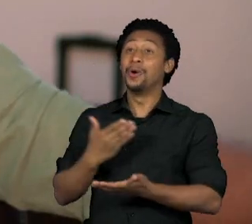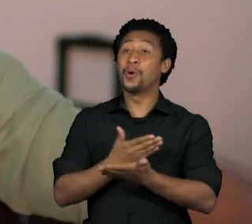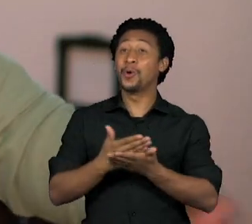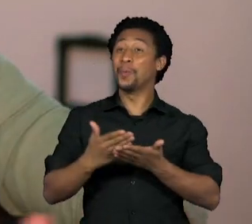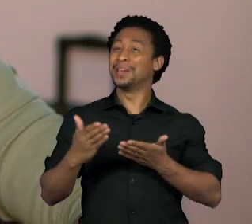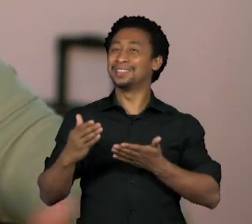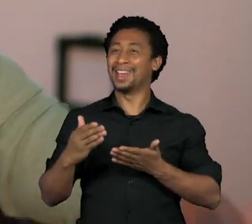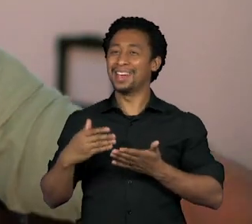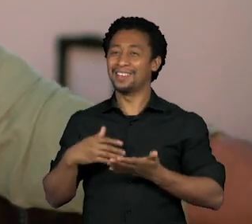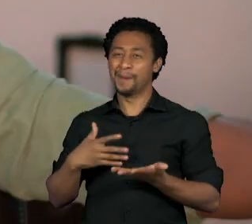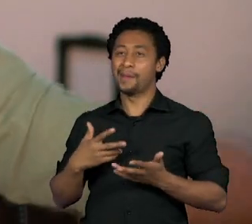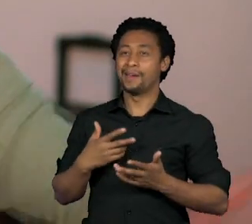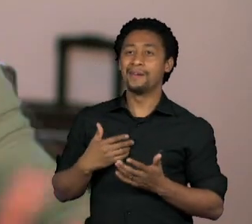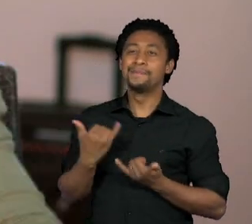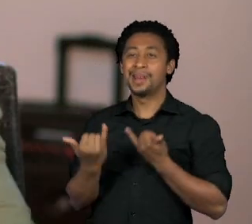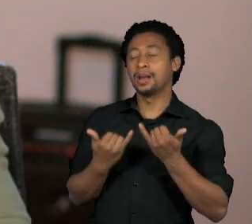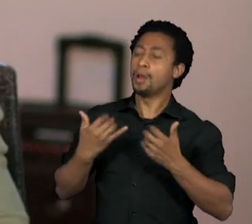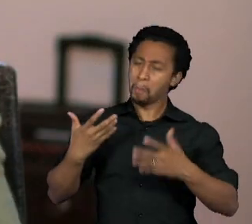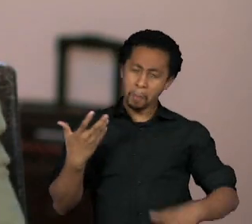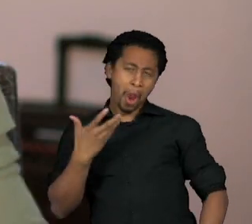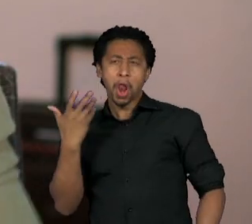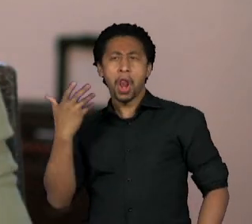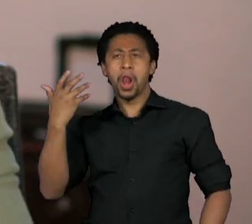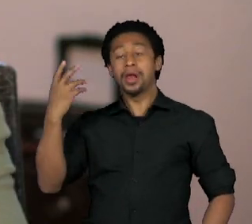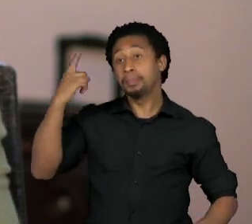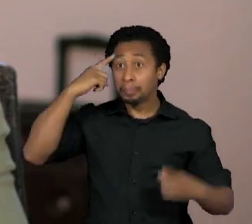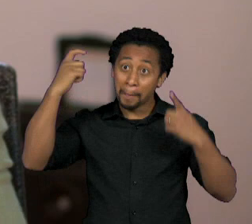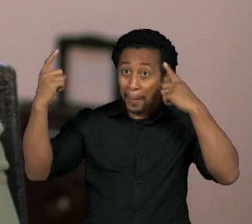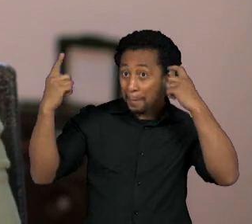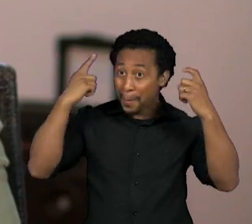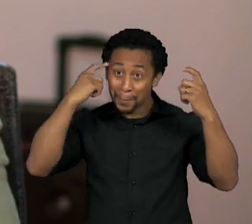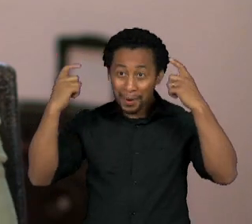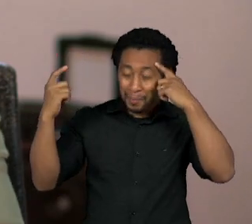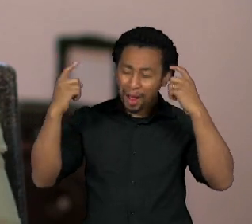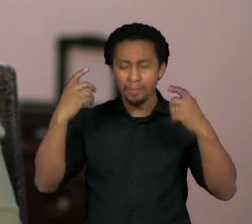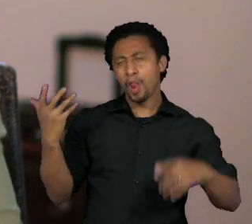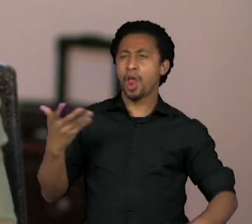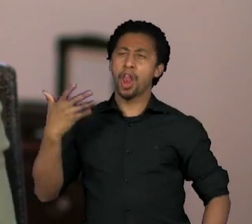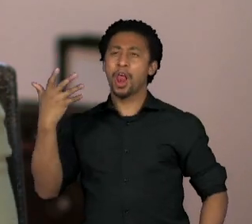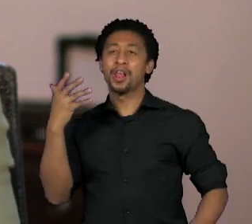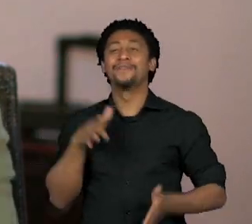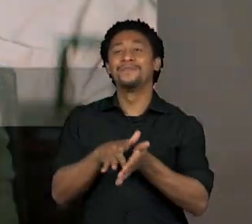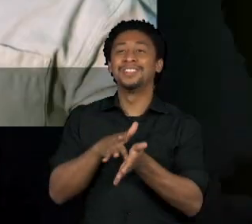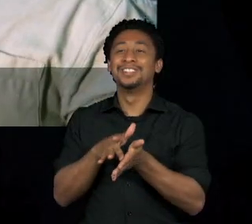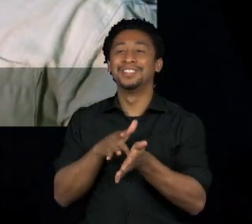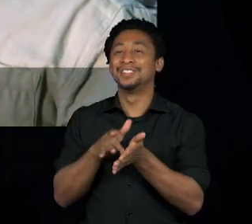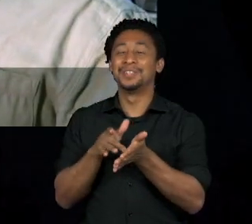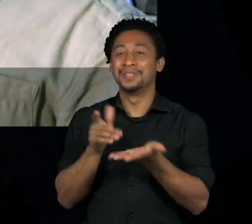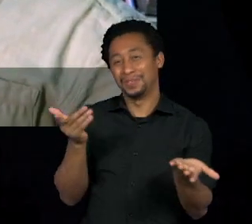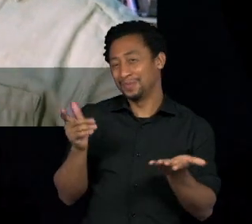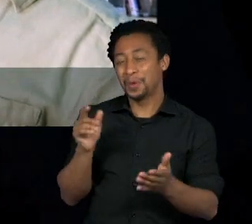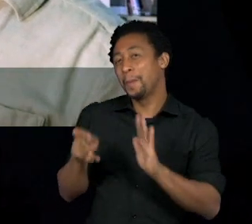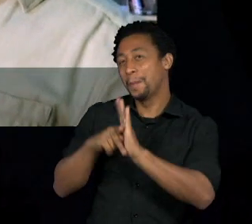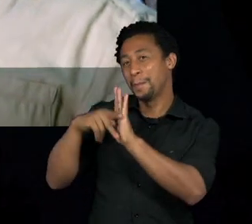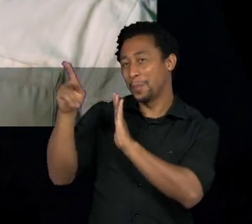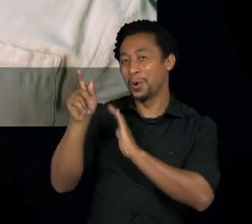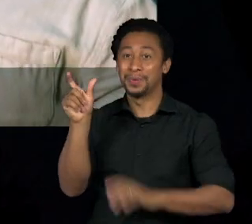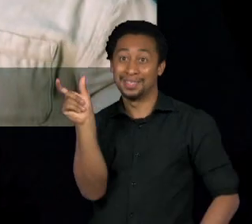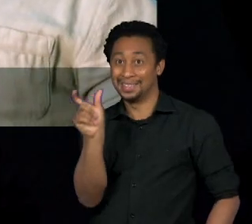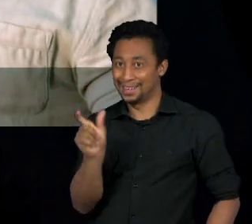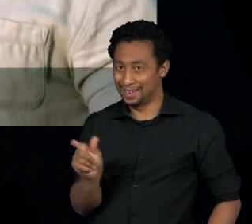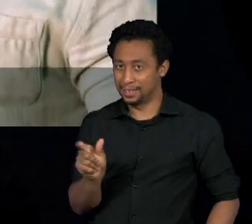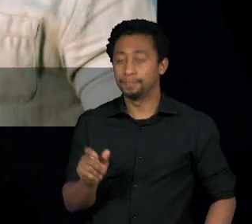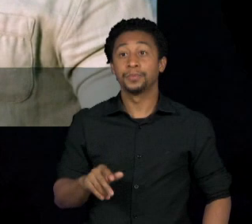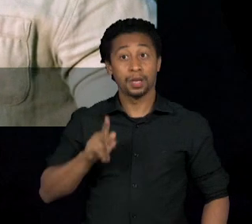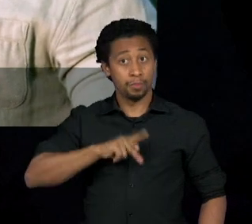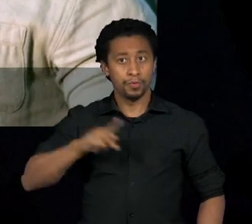sole mio, oh sole, inventando, obviamente, todas as palavras italiano, porque eu não falava, né? Ela falou, olha, tenho duas notícias para te